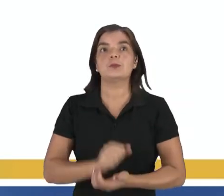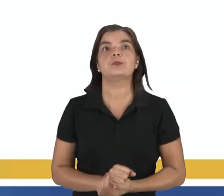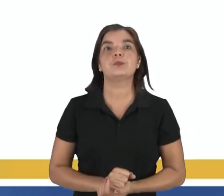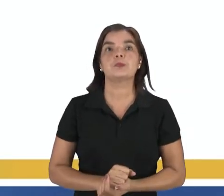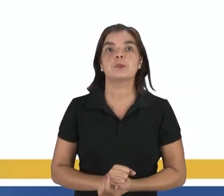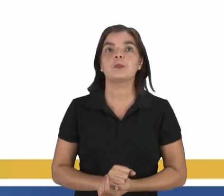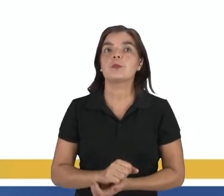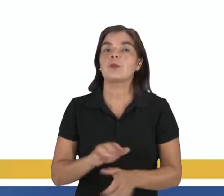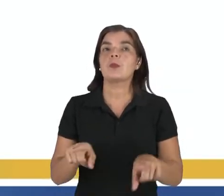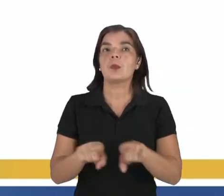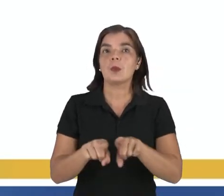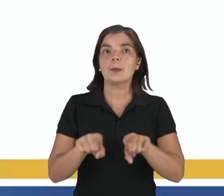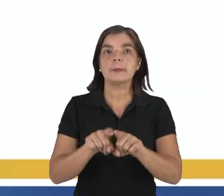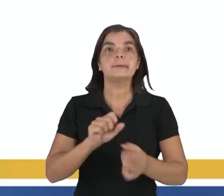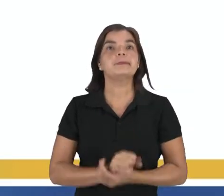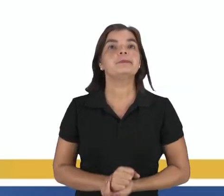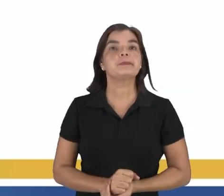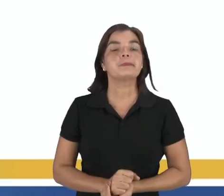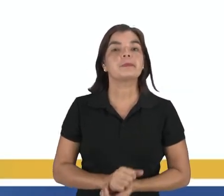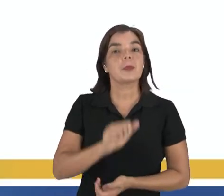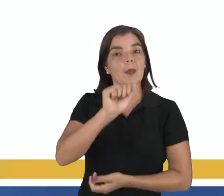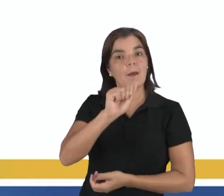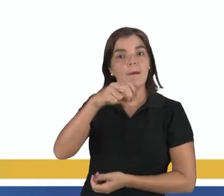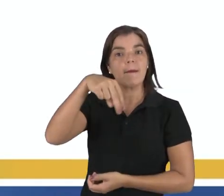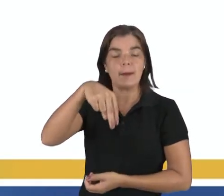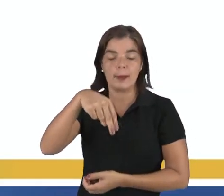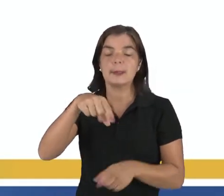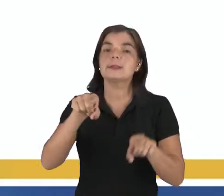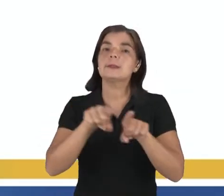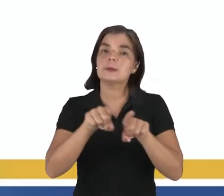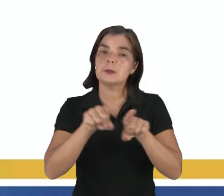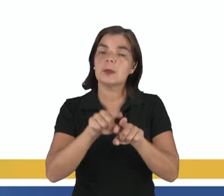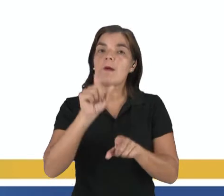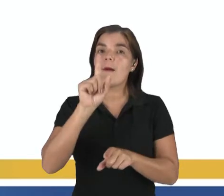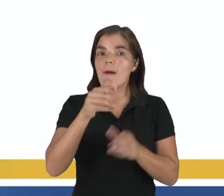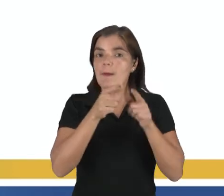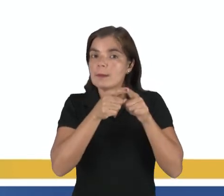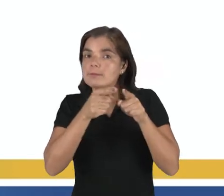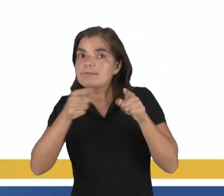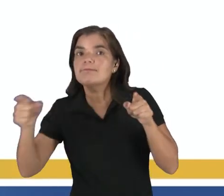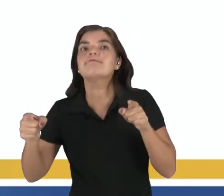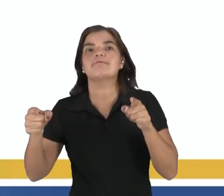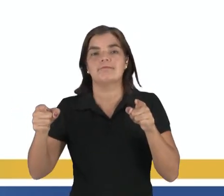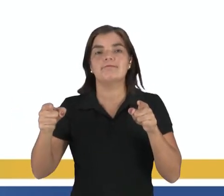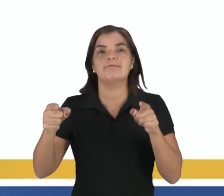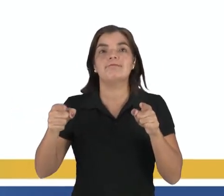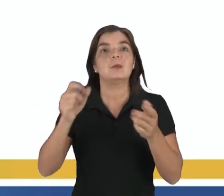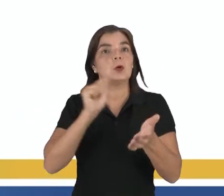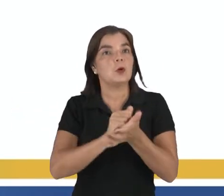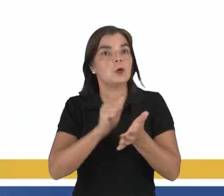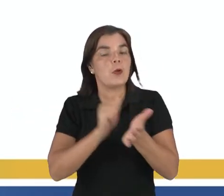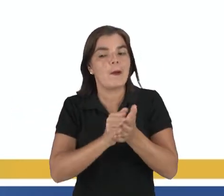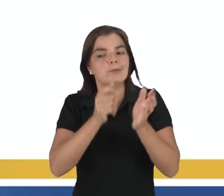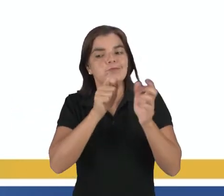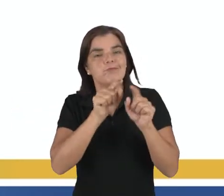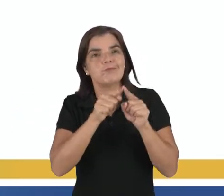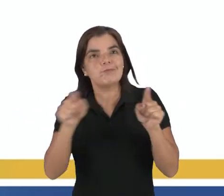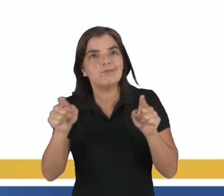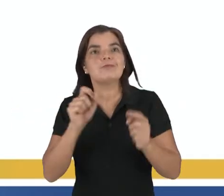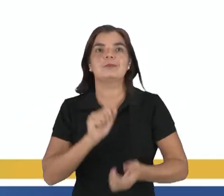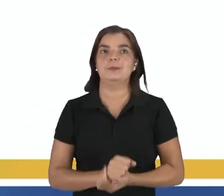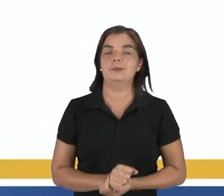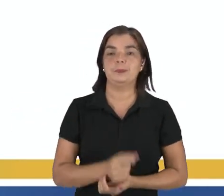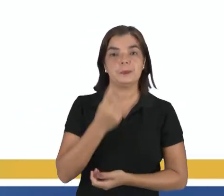índice n. Os números a índice n são os termos da sequência, e as notações para a sequência